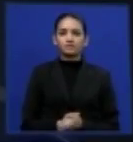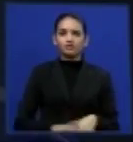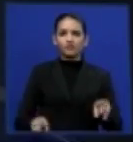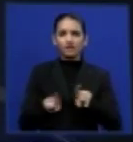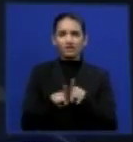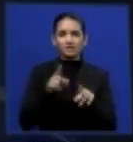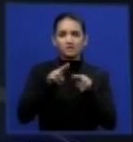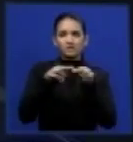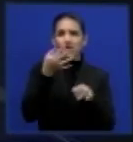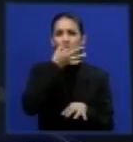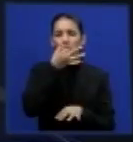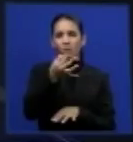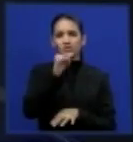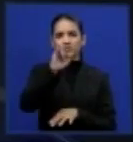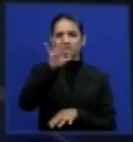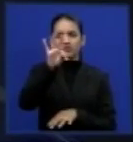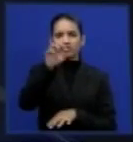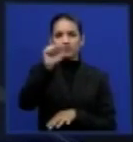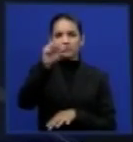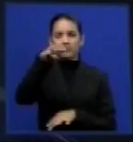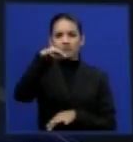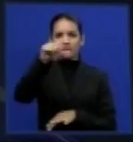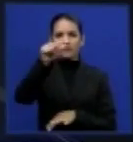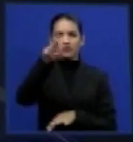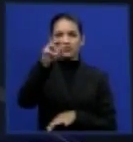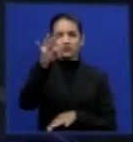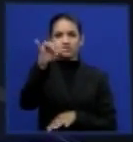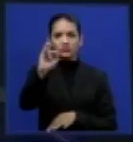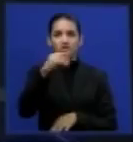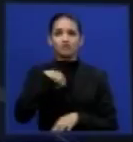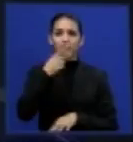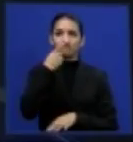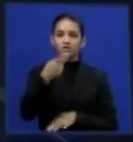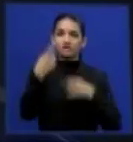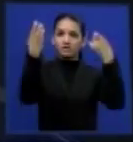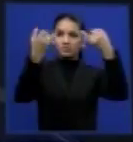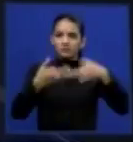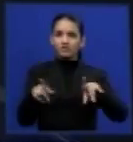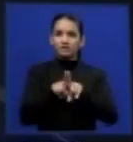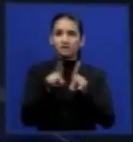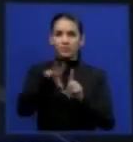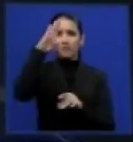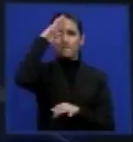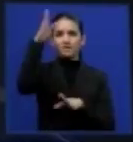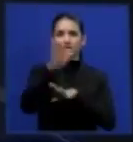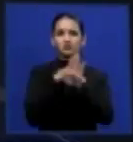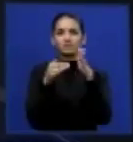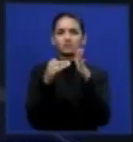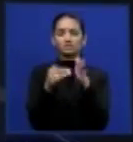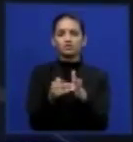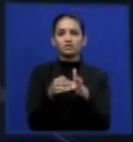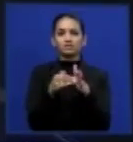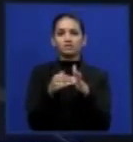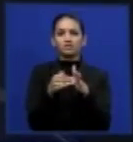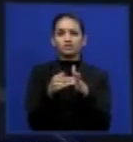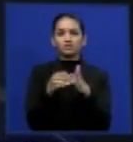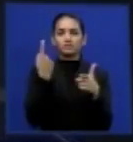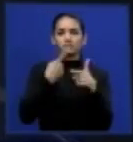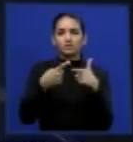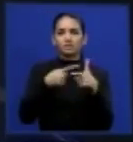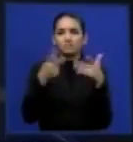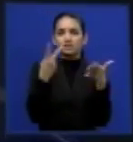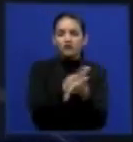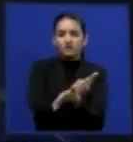do Itamarati eh eu comentarei eh Mais especificamente as as implicações eh